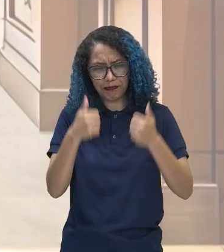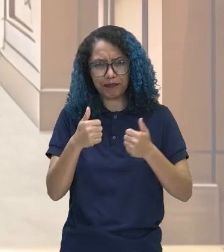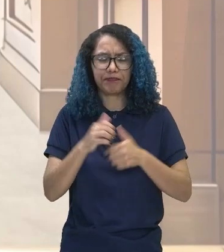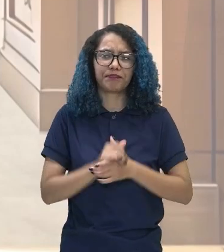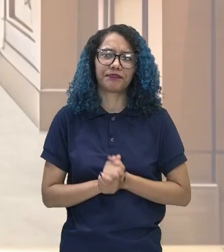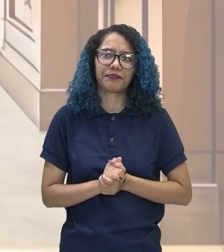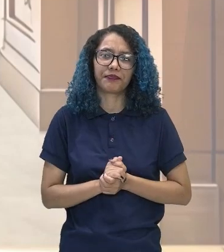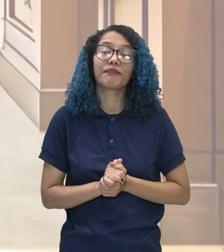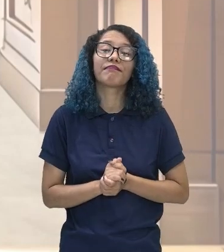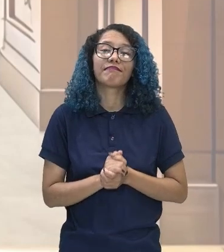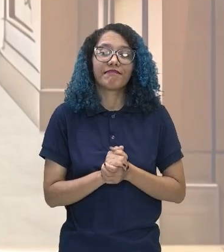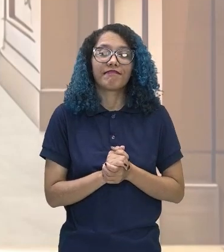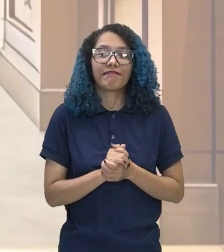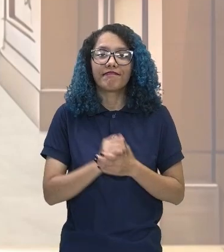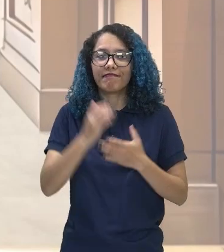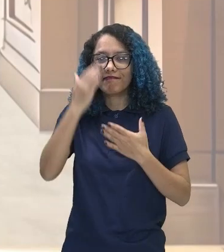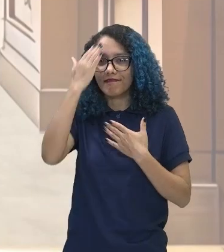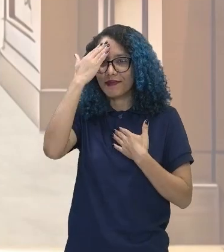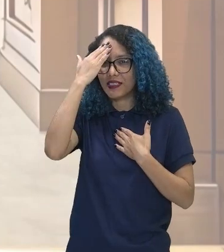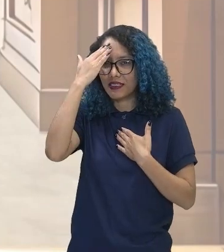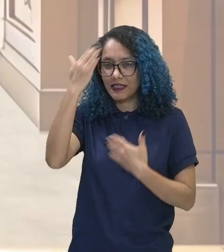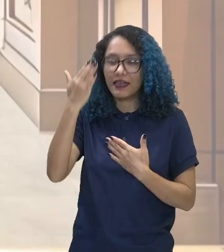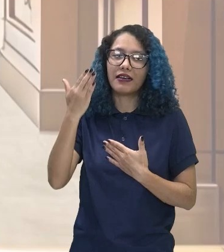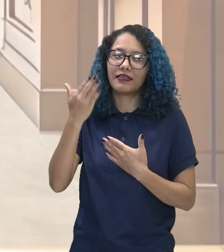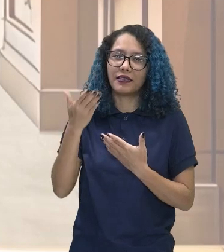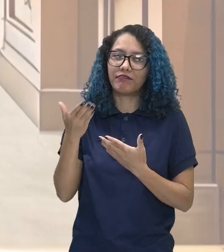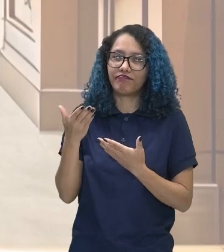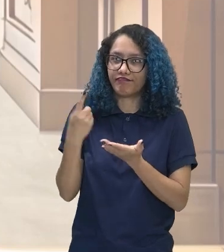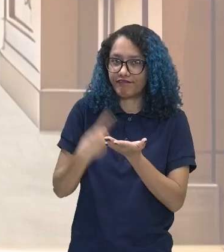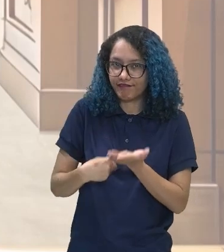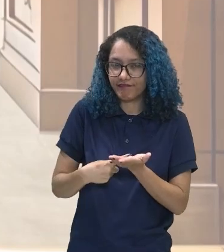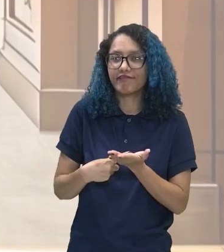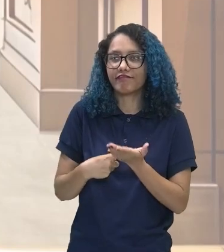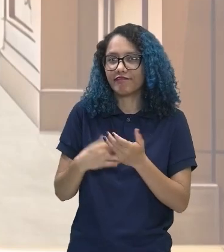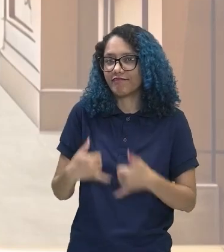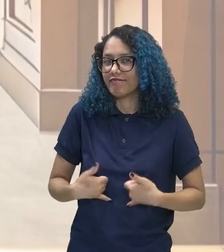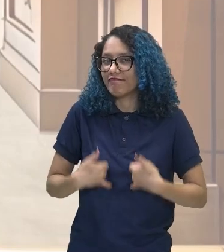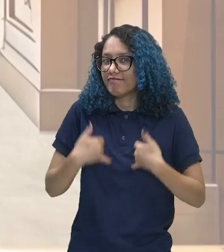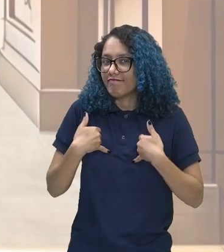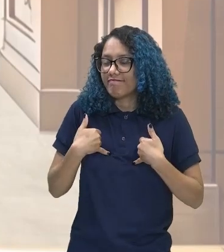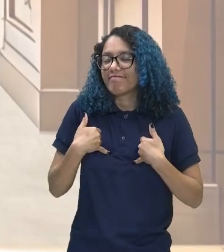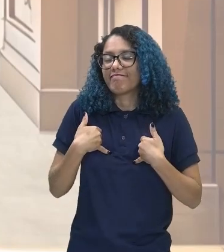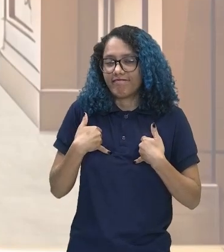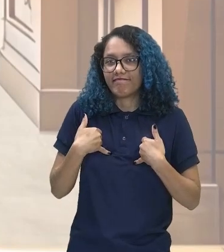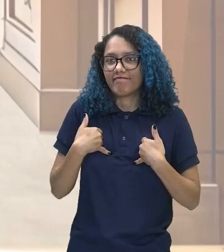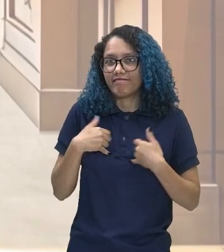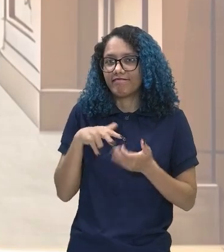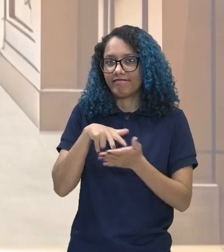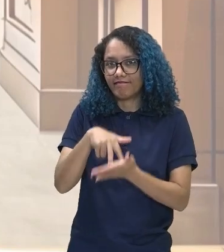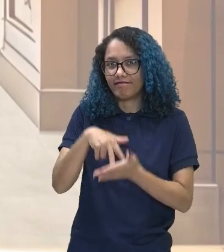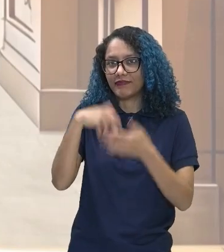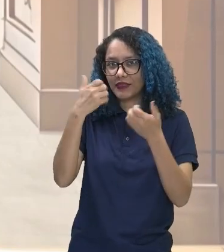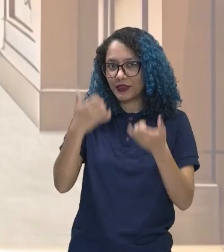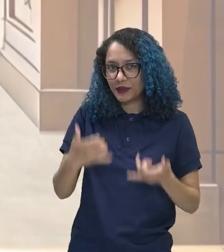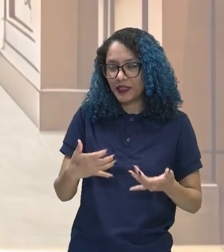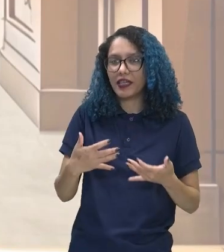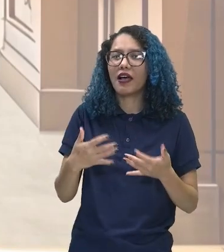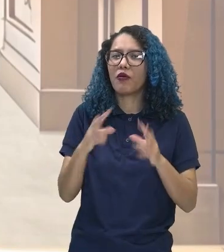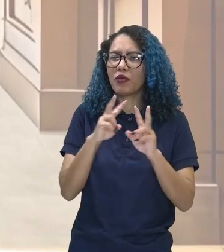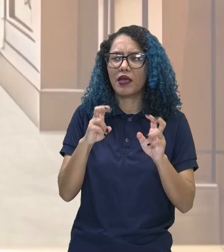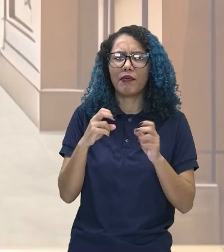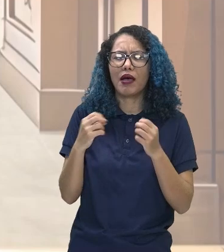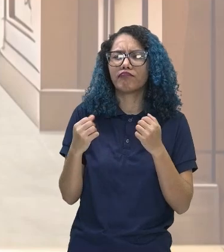mesmo. Agradeço o convite, professor Antônio Paulo. É uma honra estar aqui com você e com seus alunos para falar desse tema tão